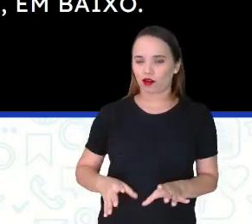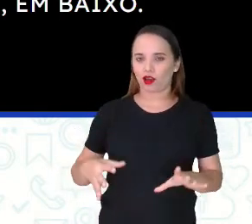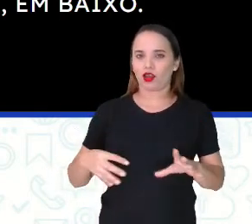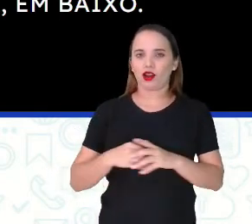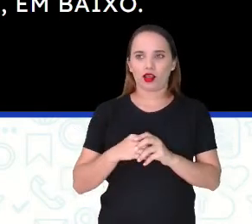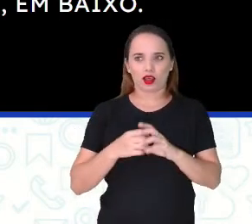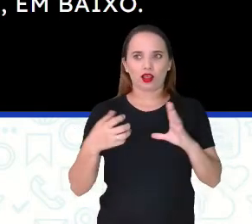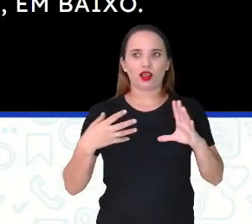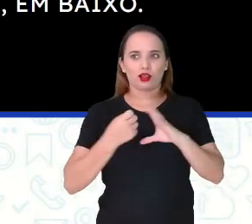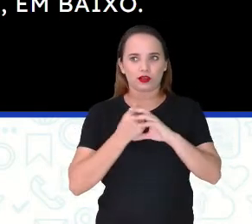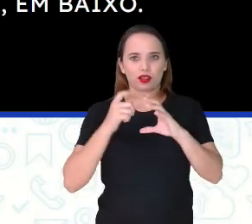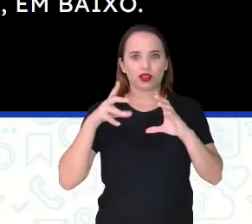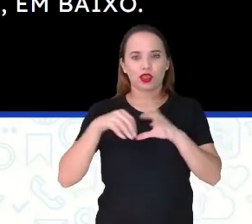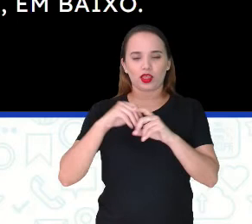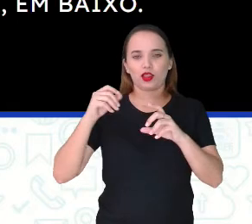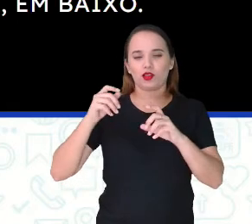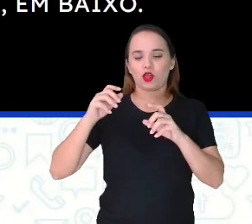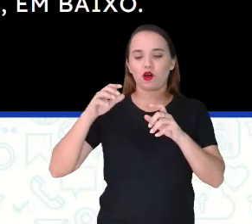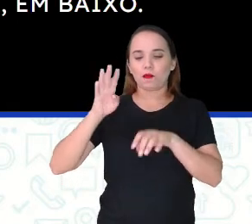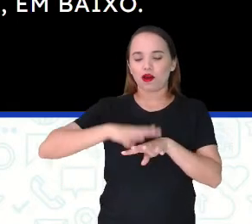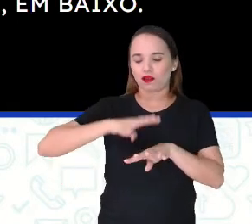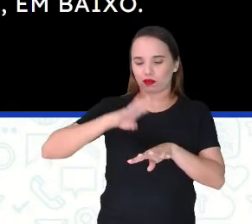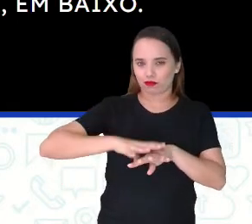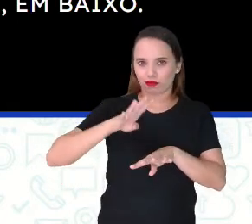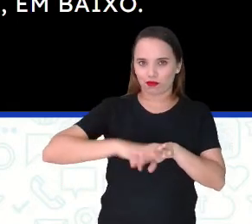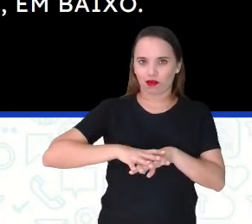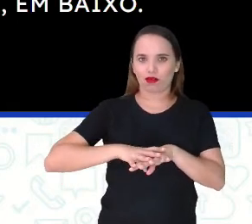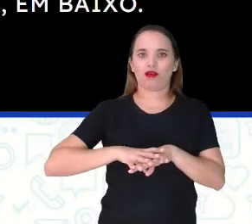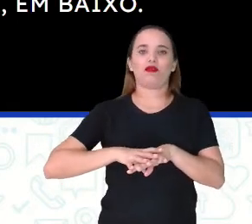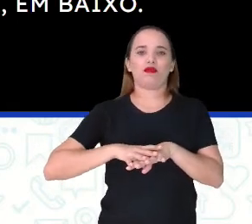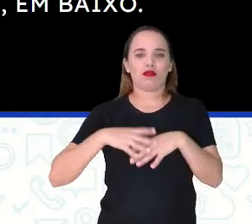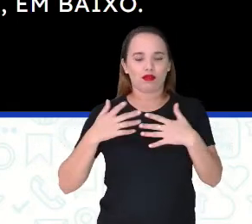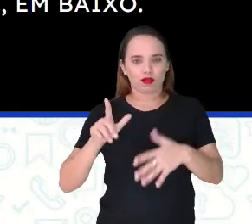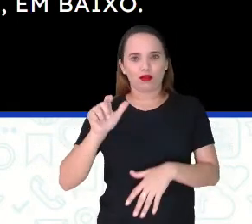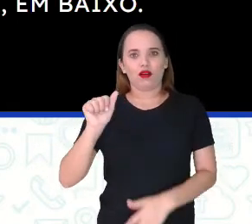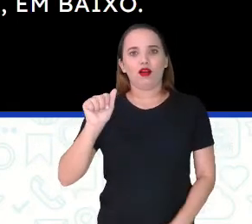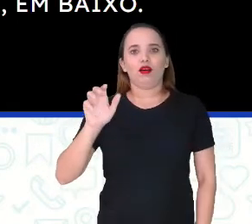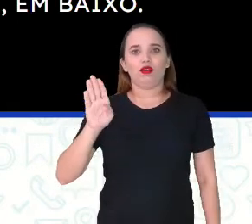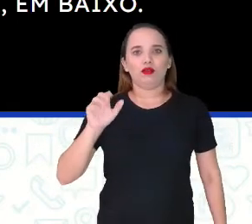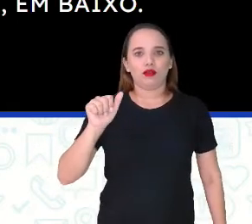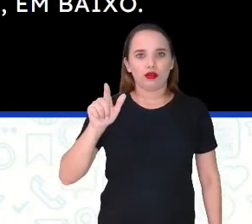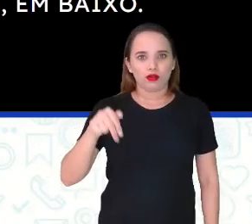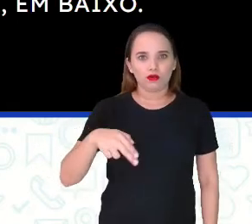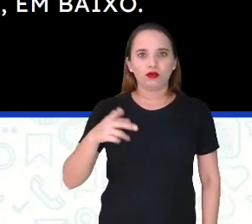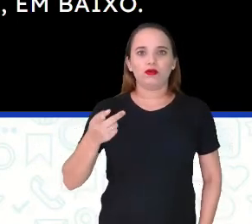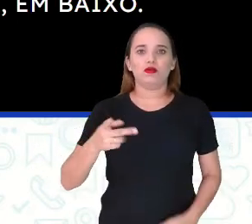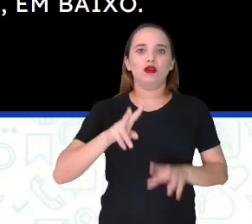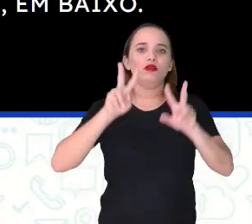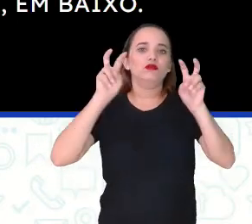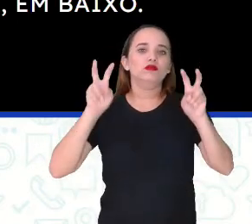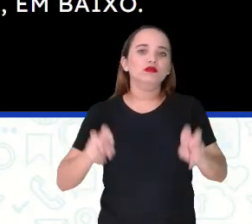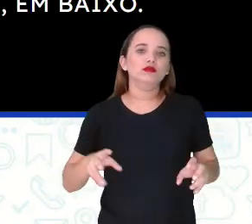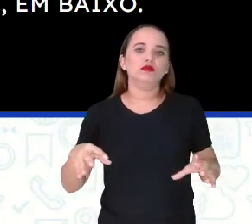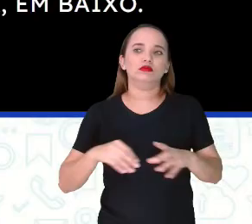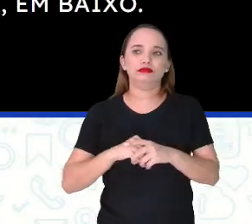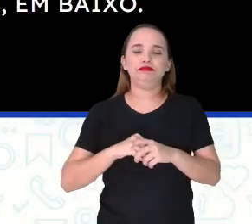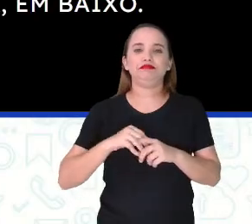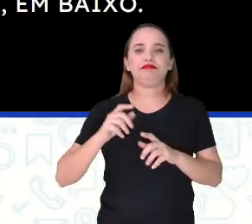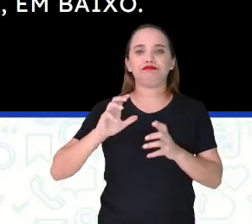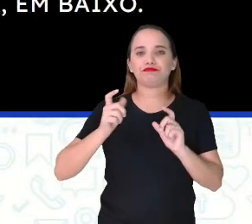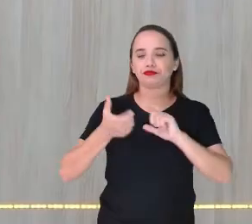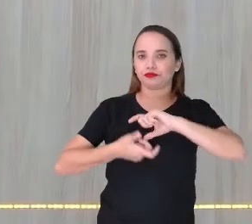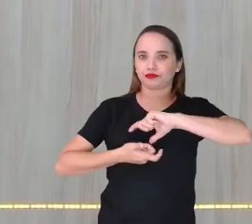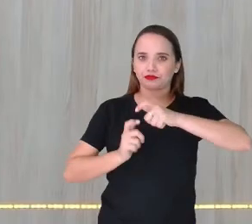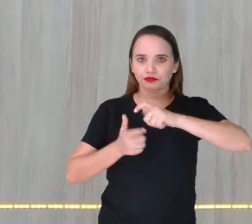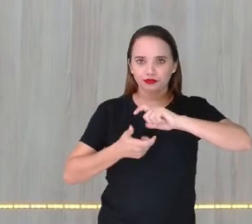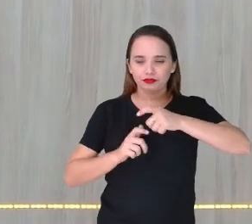de diagonal aí. Então, Laban também fala sobre esses movimentos em relação à geometria, e aí